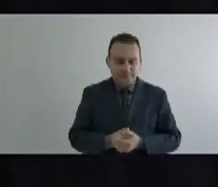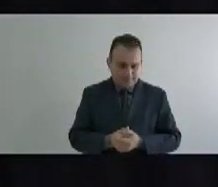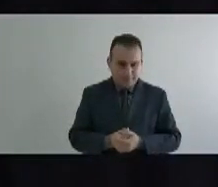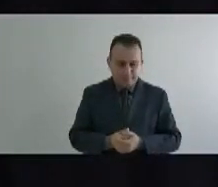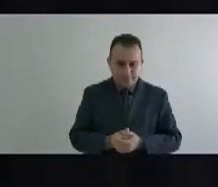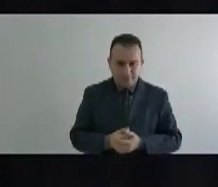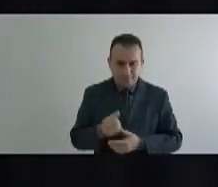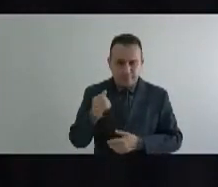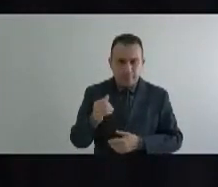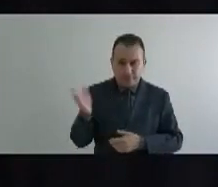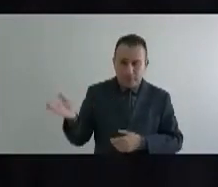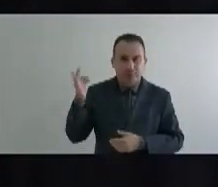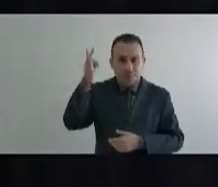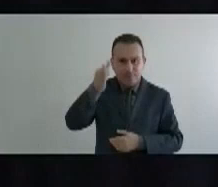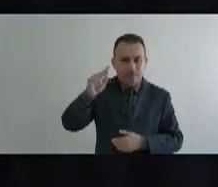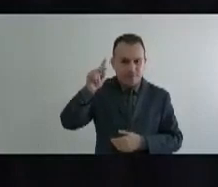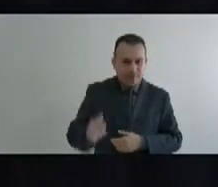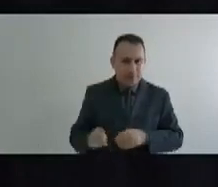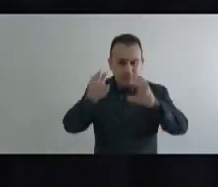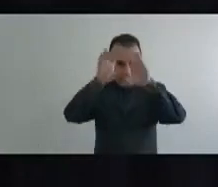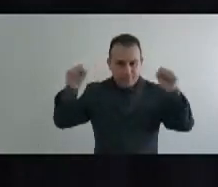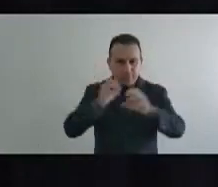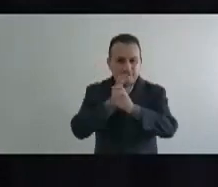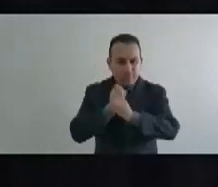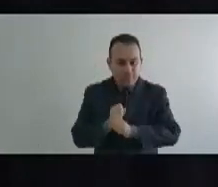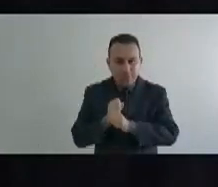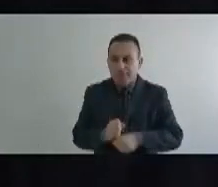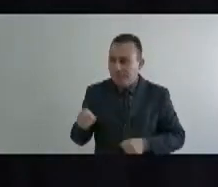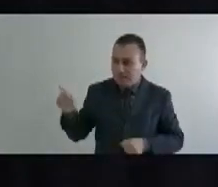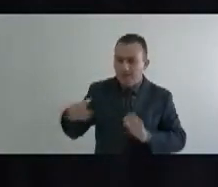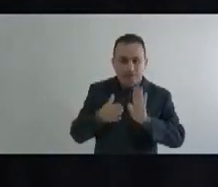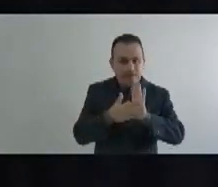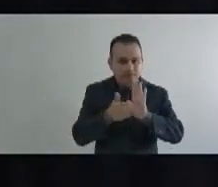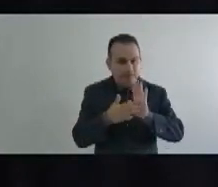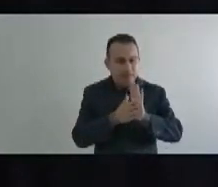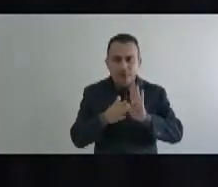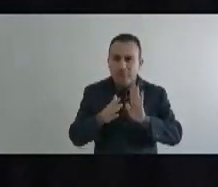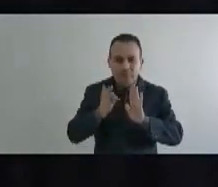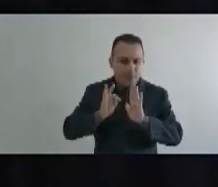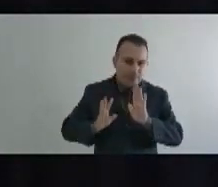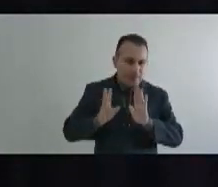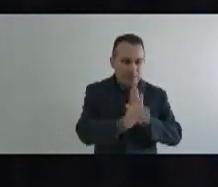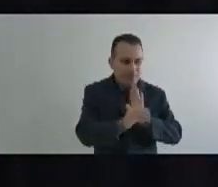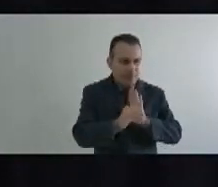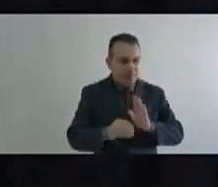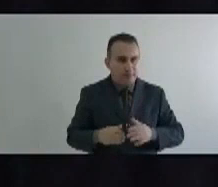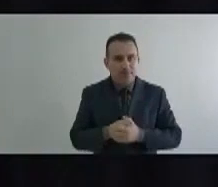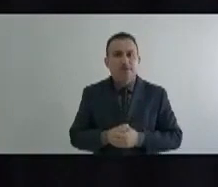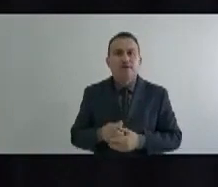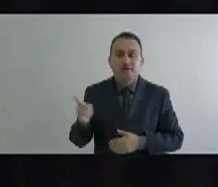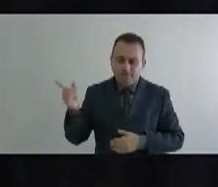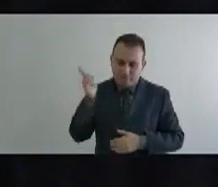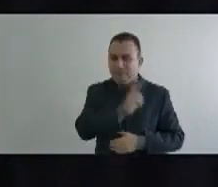futuro presidente do Tribunal de Contas, todas as suas propostas, e eu tenho a certeza absoluta que ele irá fazer assim, um